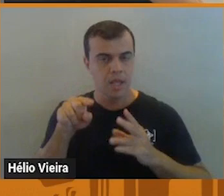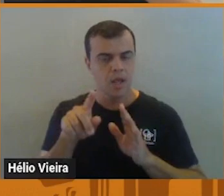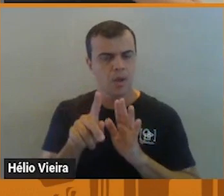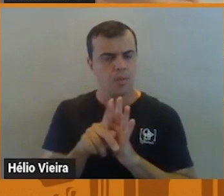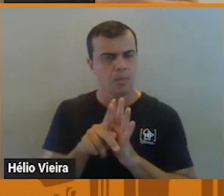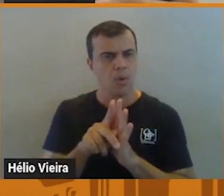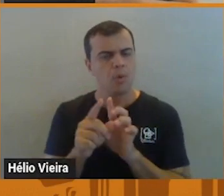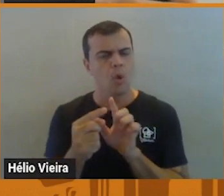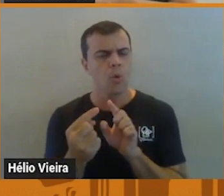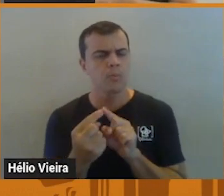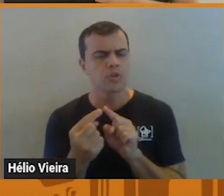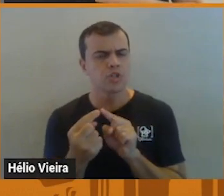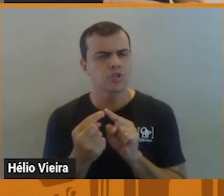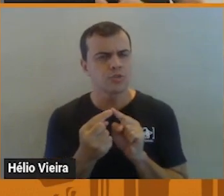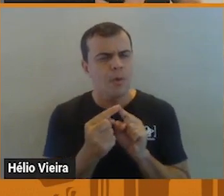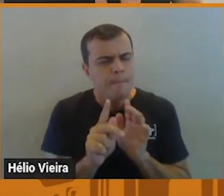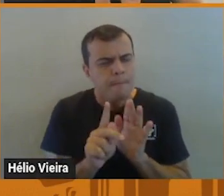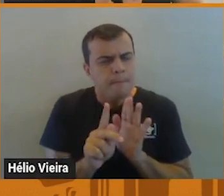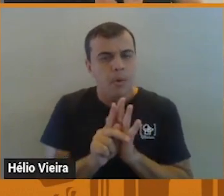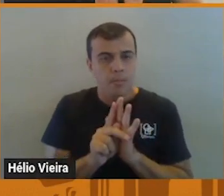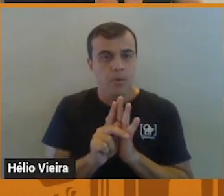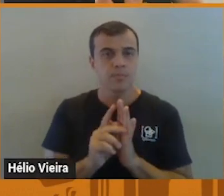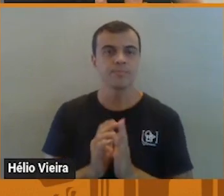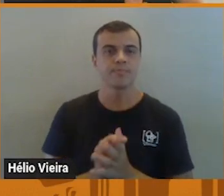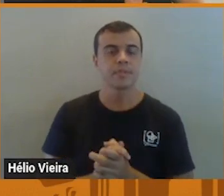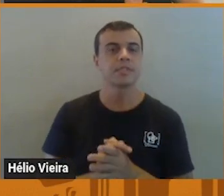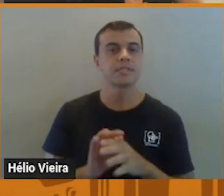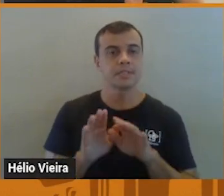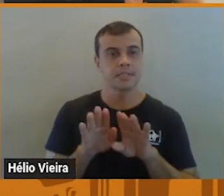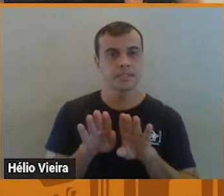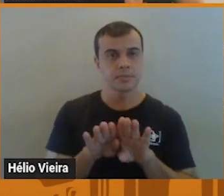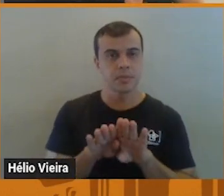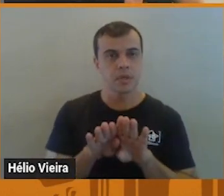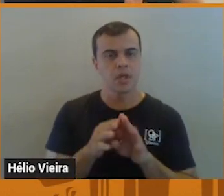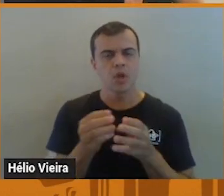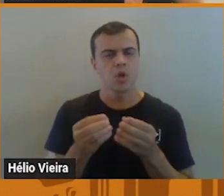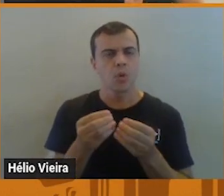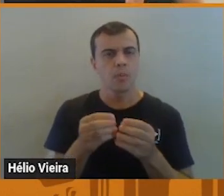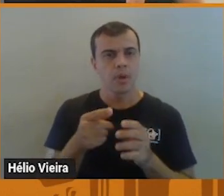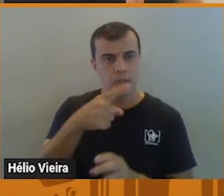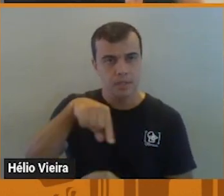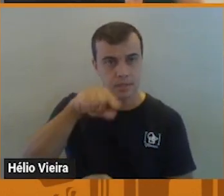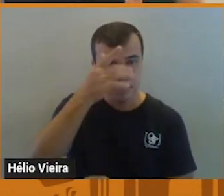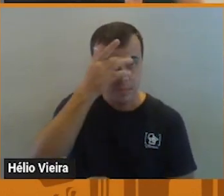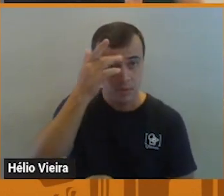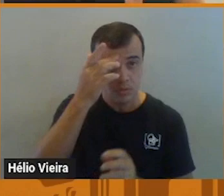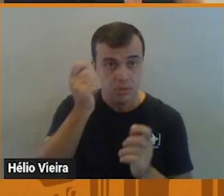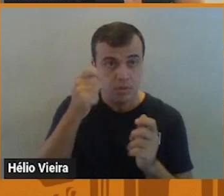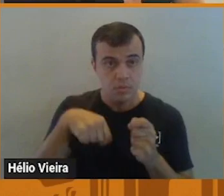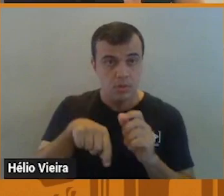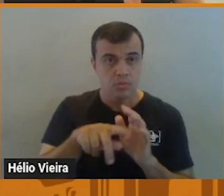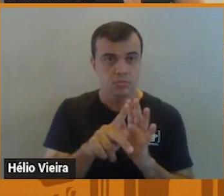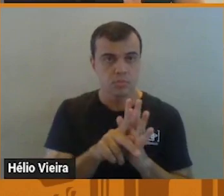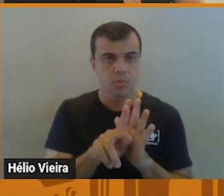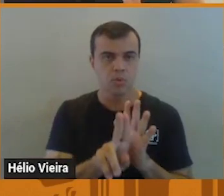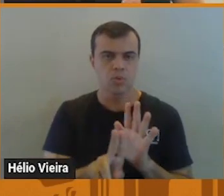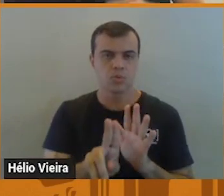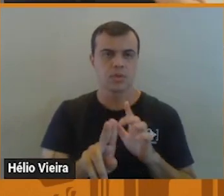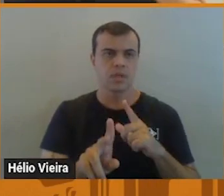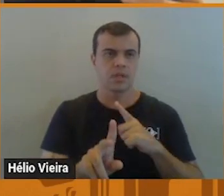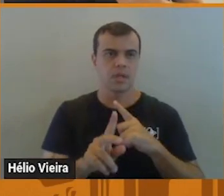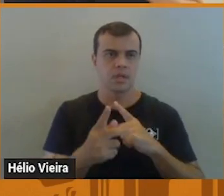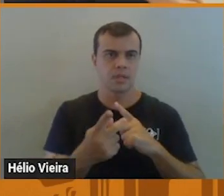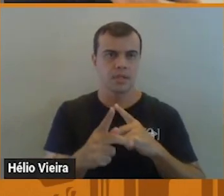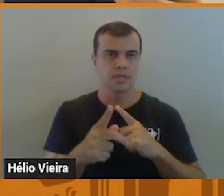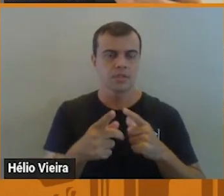com objetivos muito específicos, e como que a população pode se apropriar